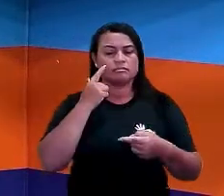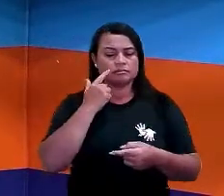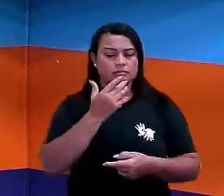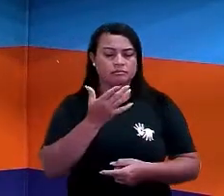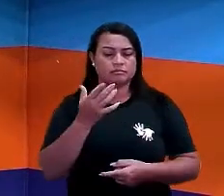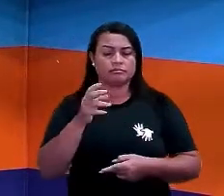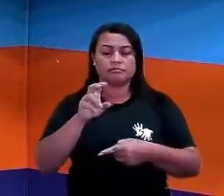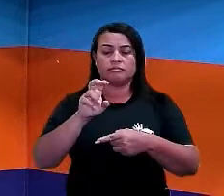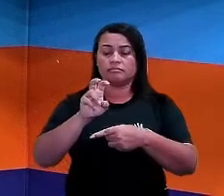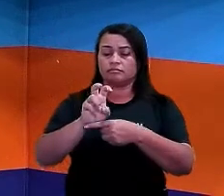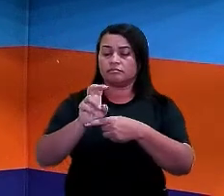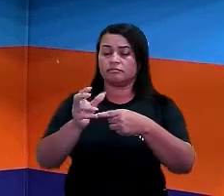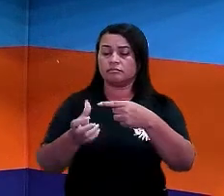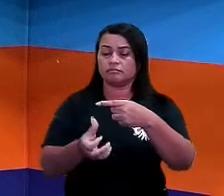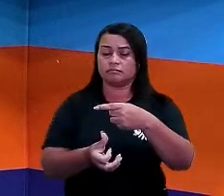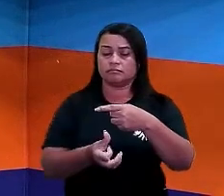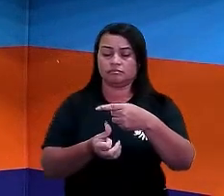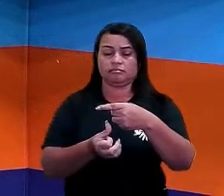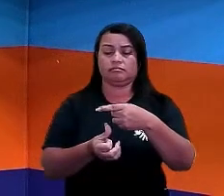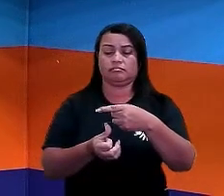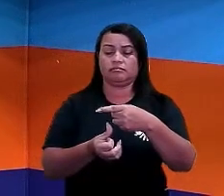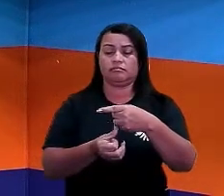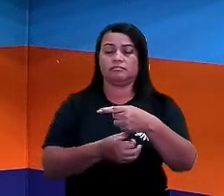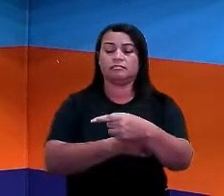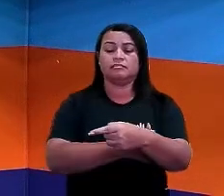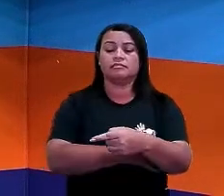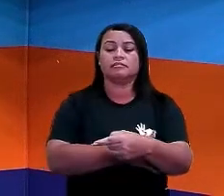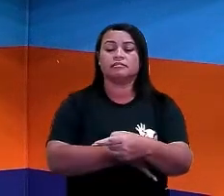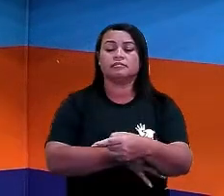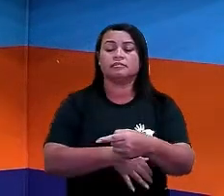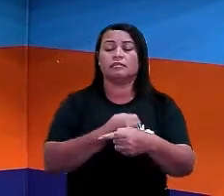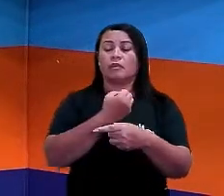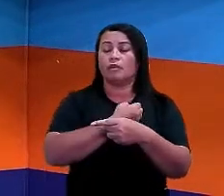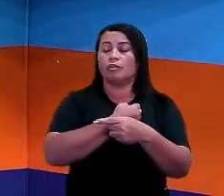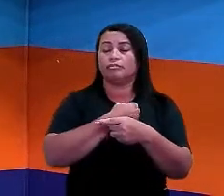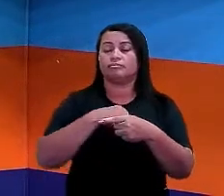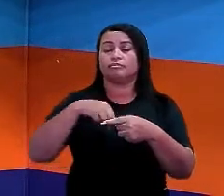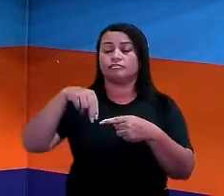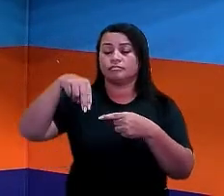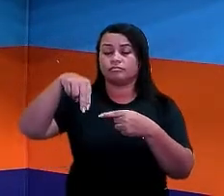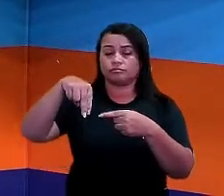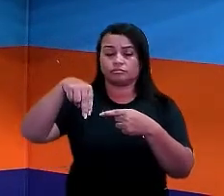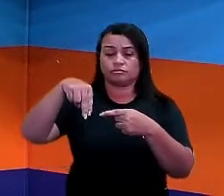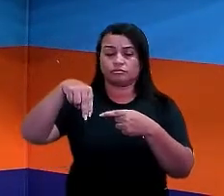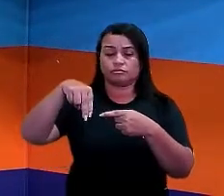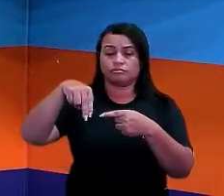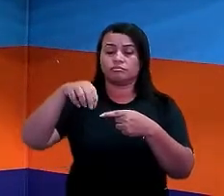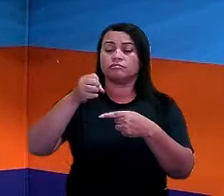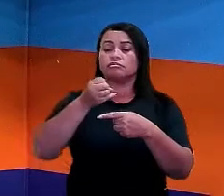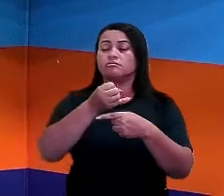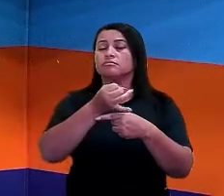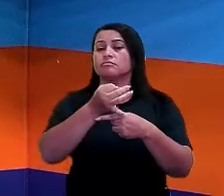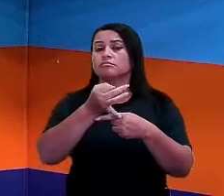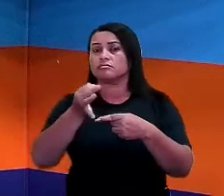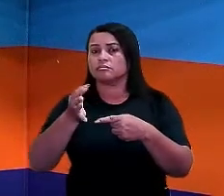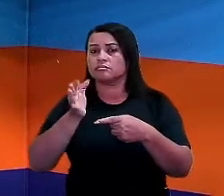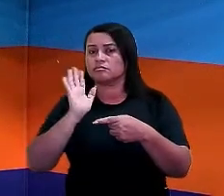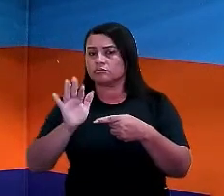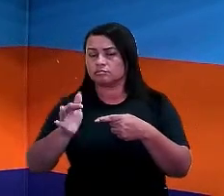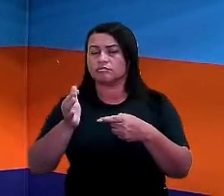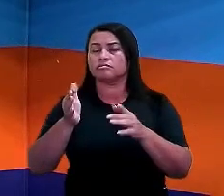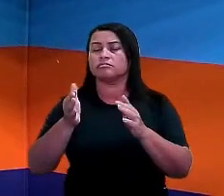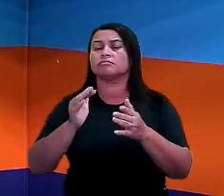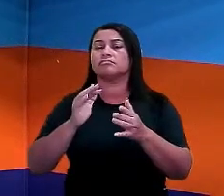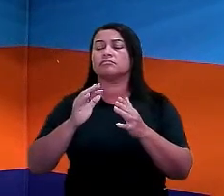tá? Numerador, denominador. O numerador, a gente vai pegar a quantidade de partes que a gente considera